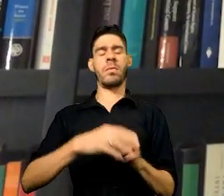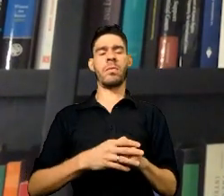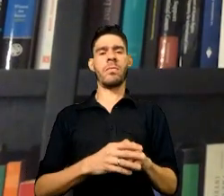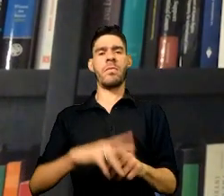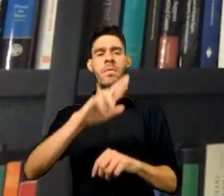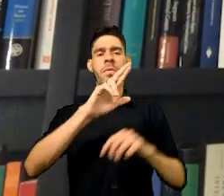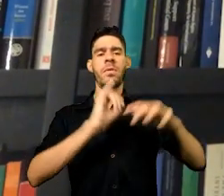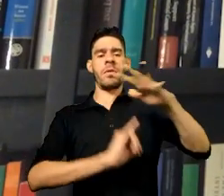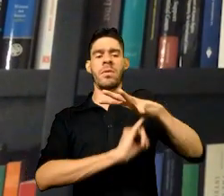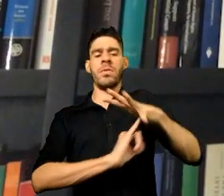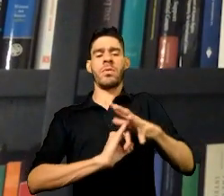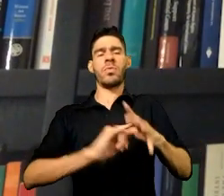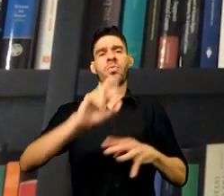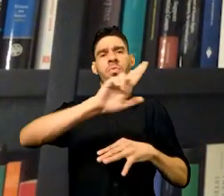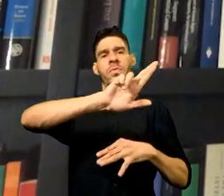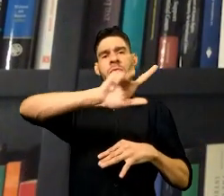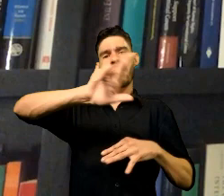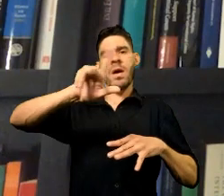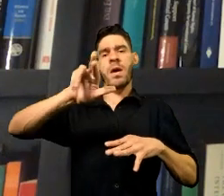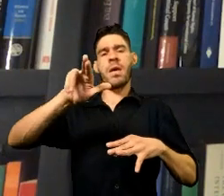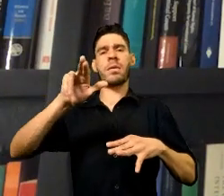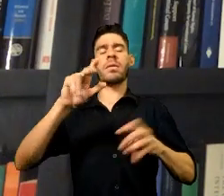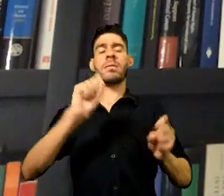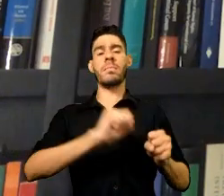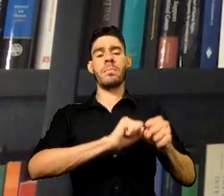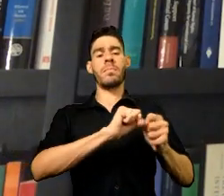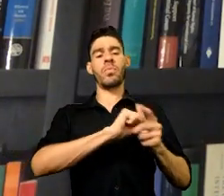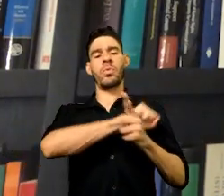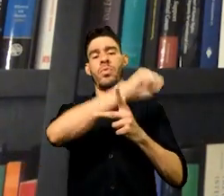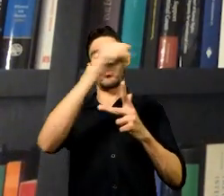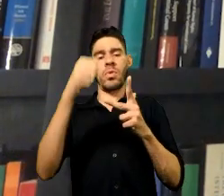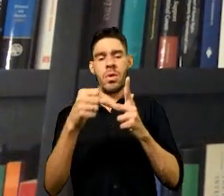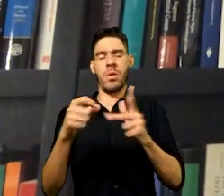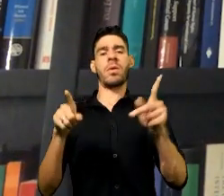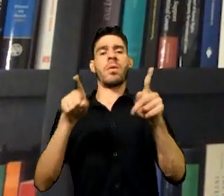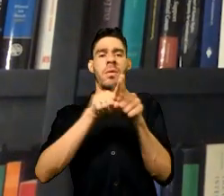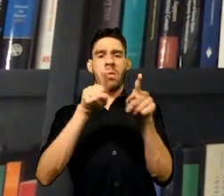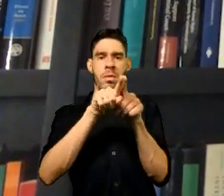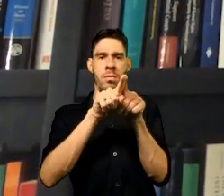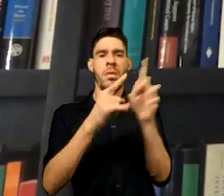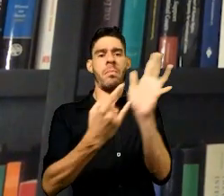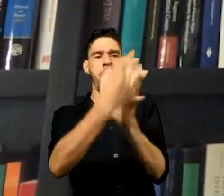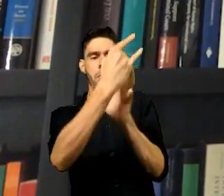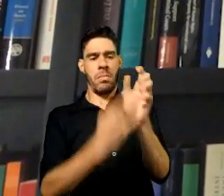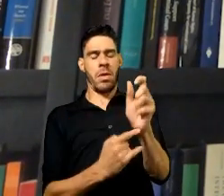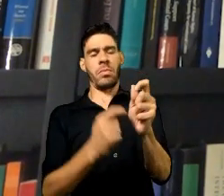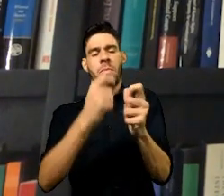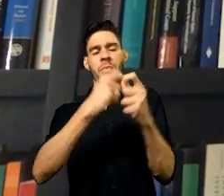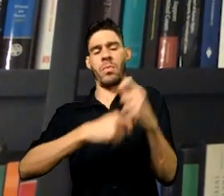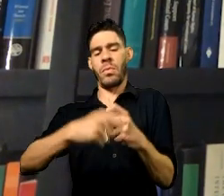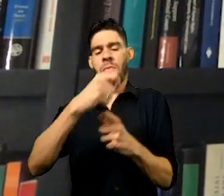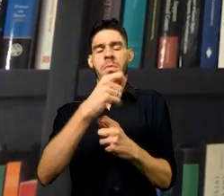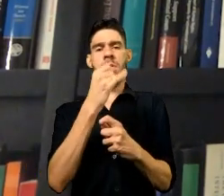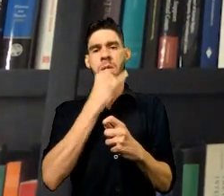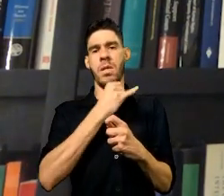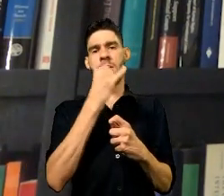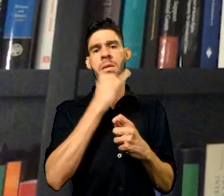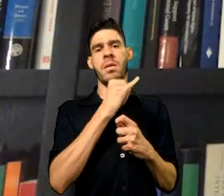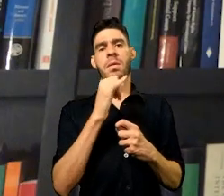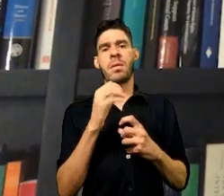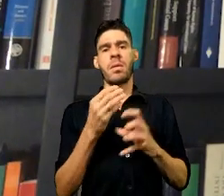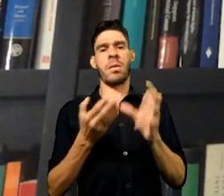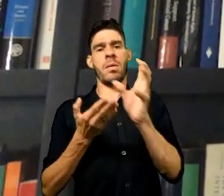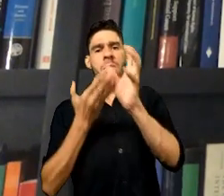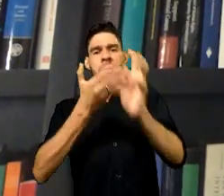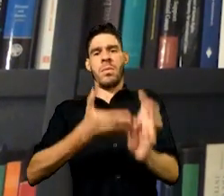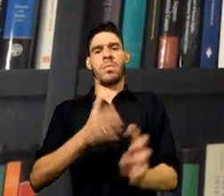que vários órgãos de Estado e de poder também editaram atos administrativos, a